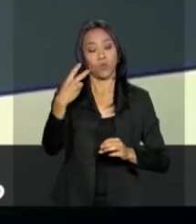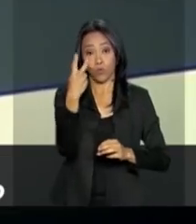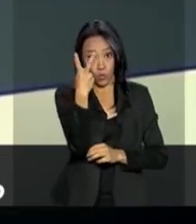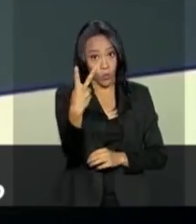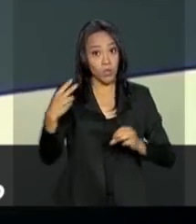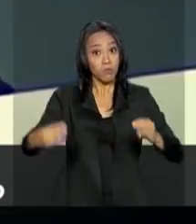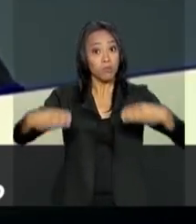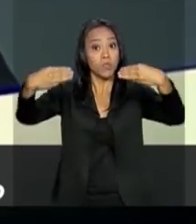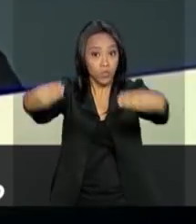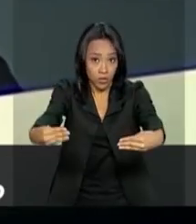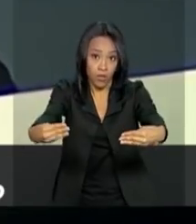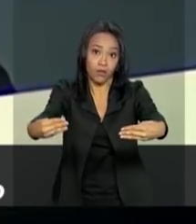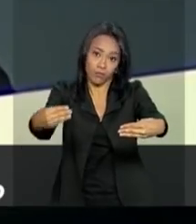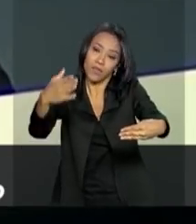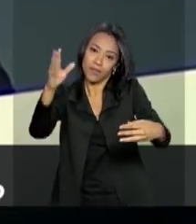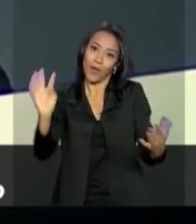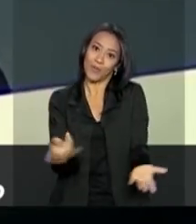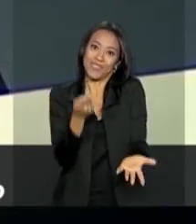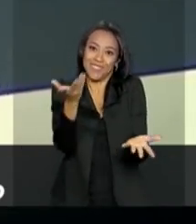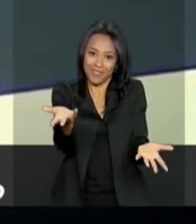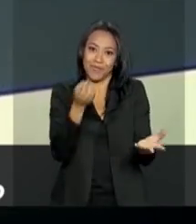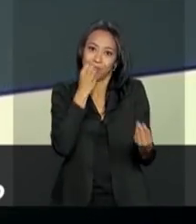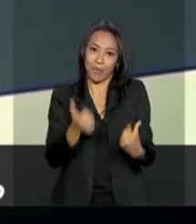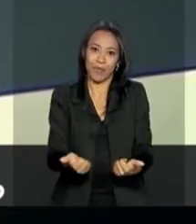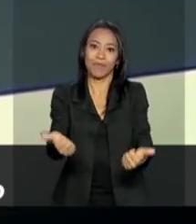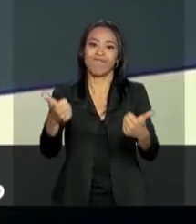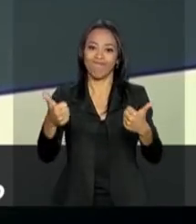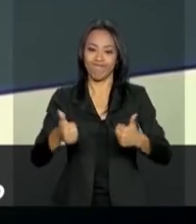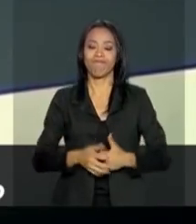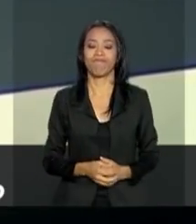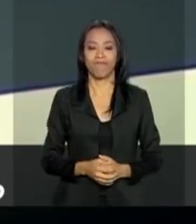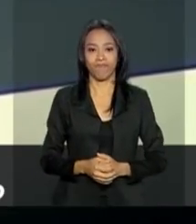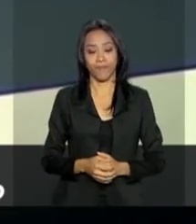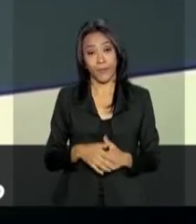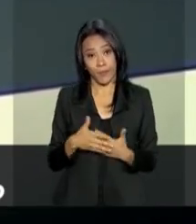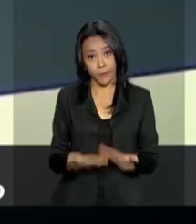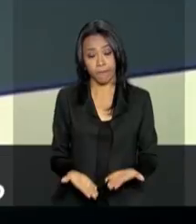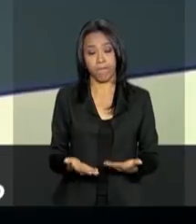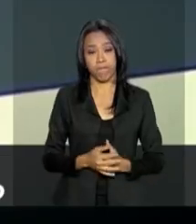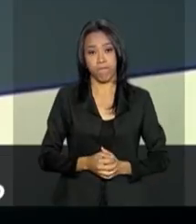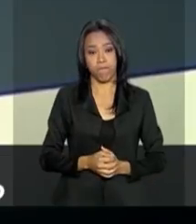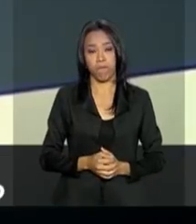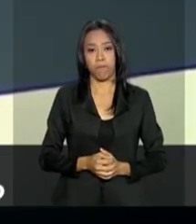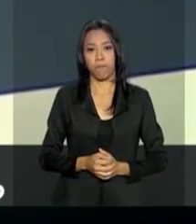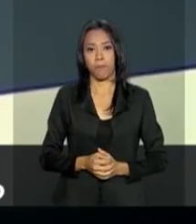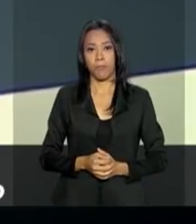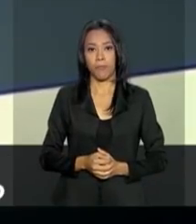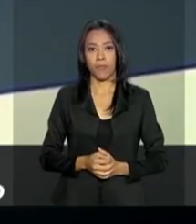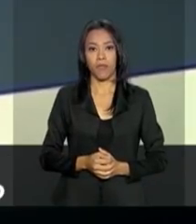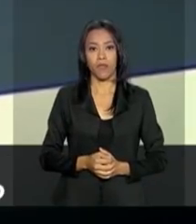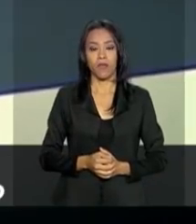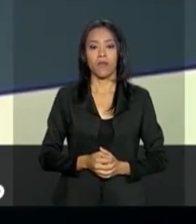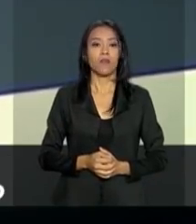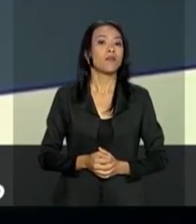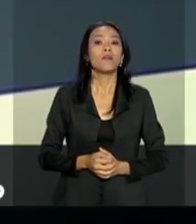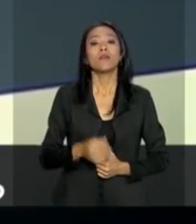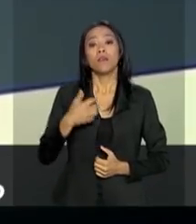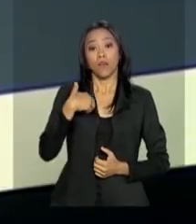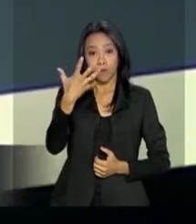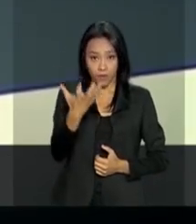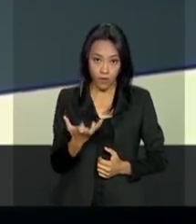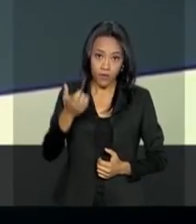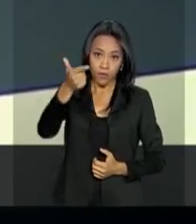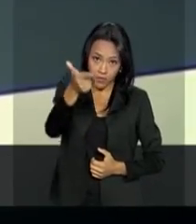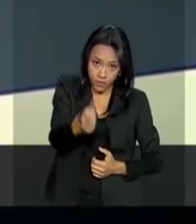o que aconteceu então eu quero mais uma vez